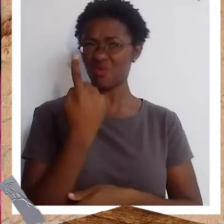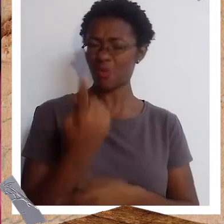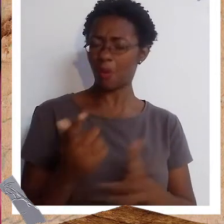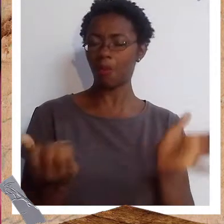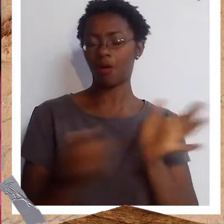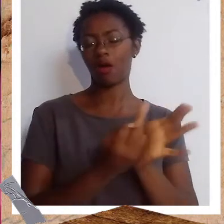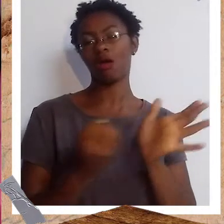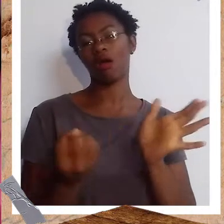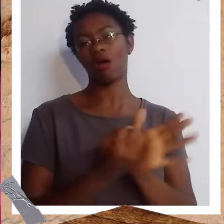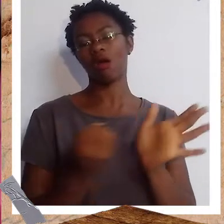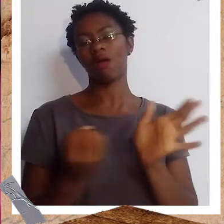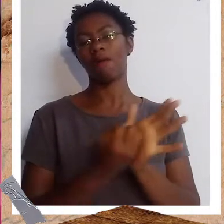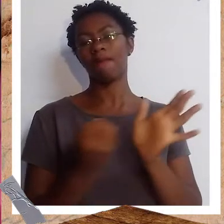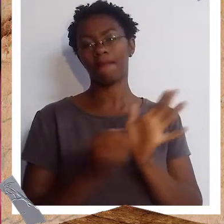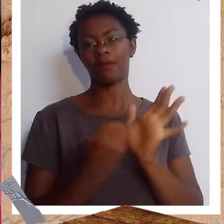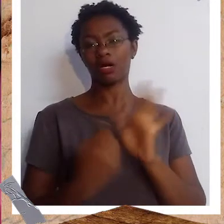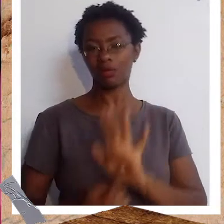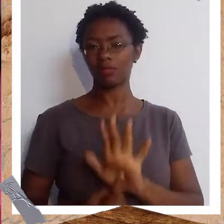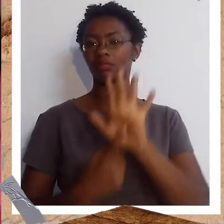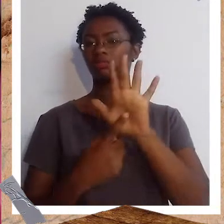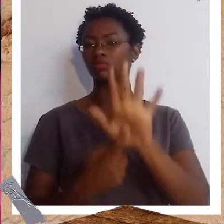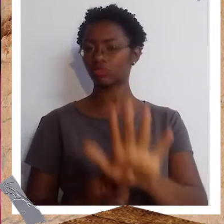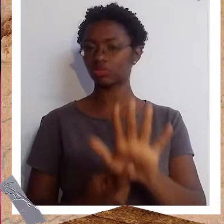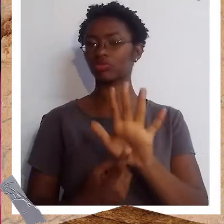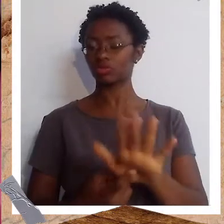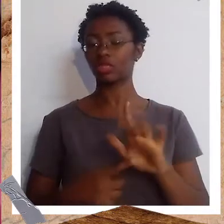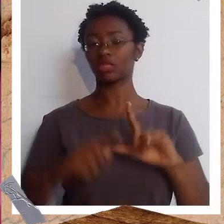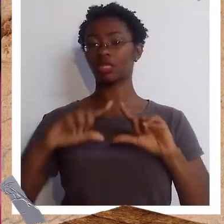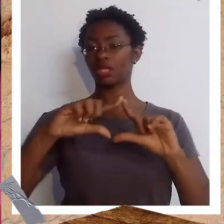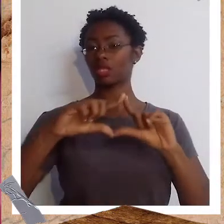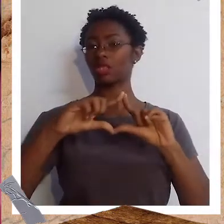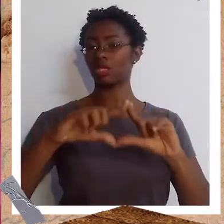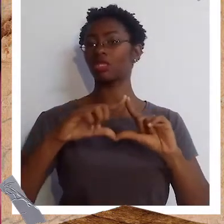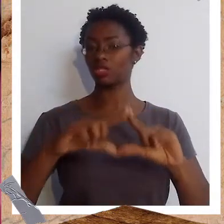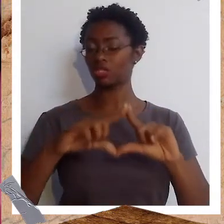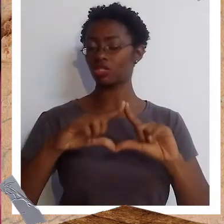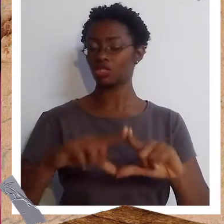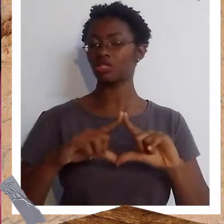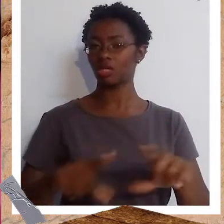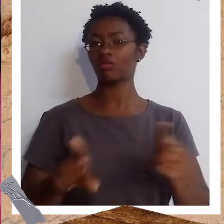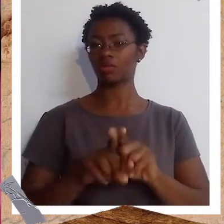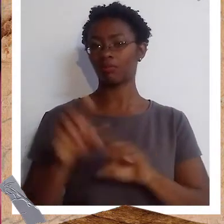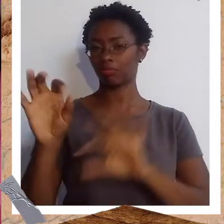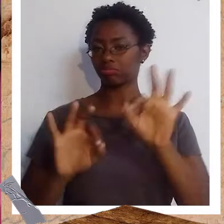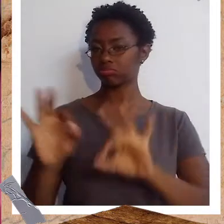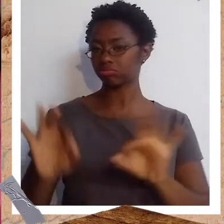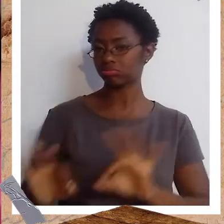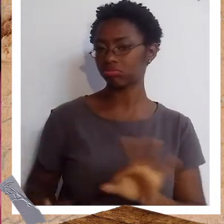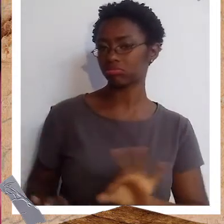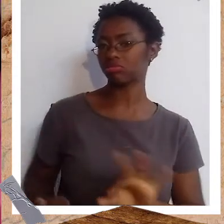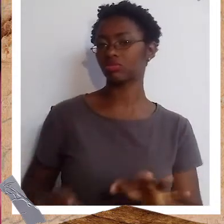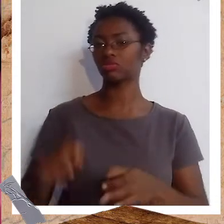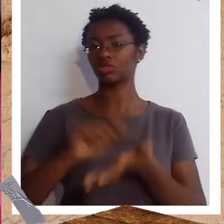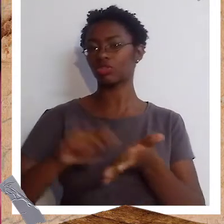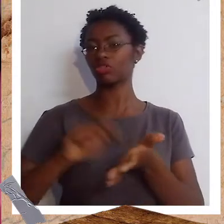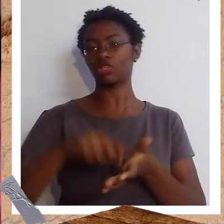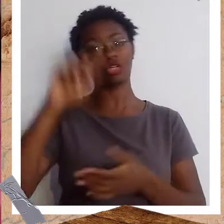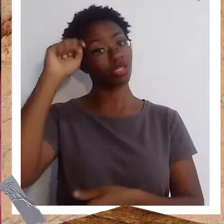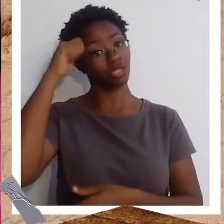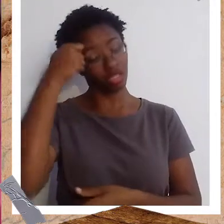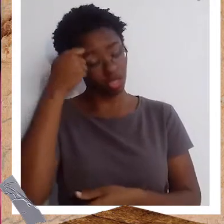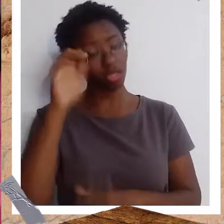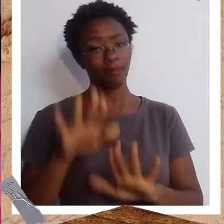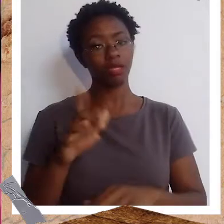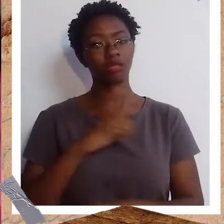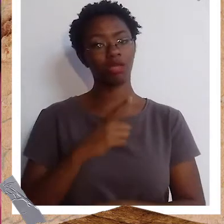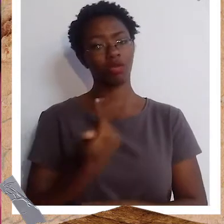poderia caracterizar essa tradição, essa estética de uma escrita negra feminina, mas há outras, mas